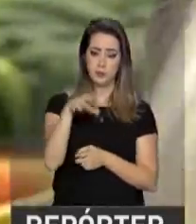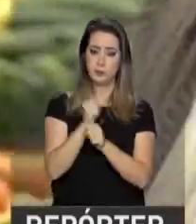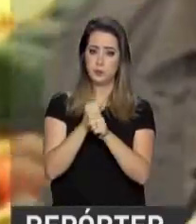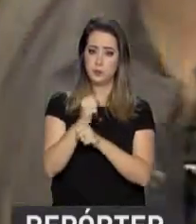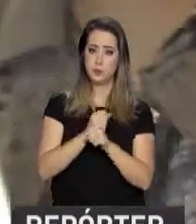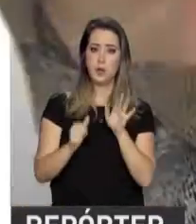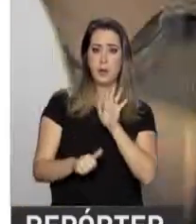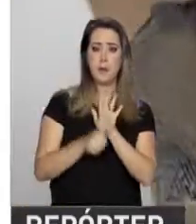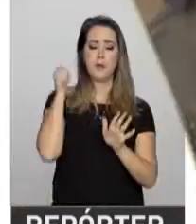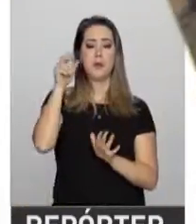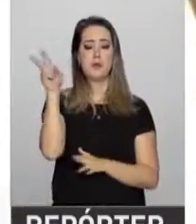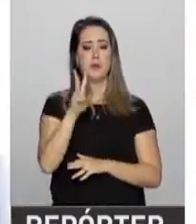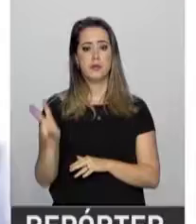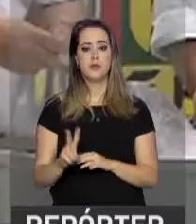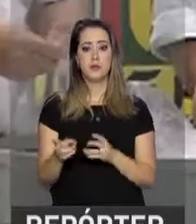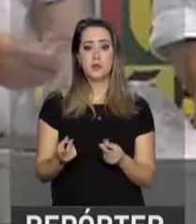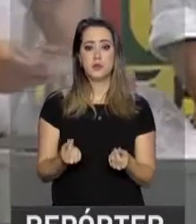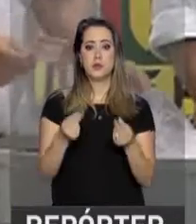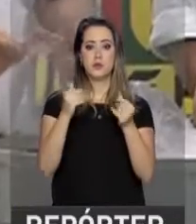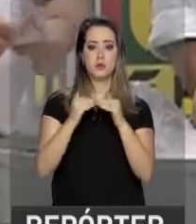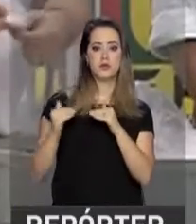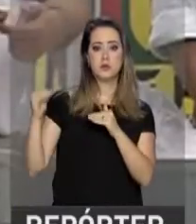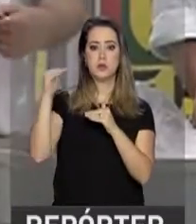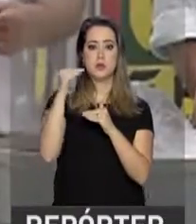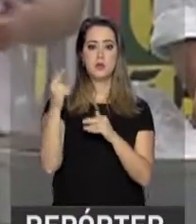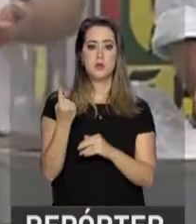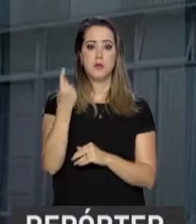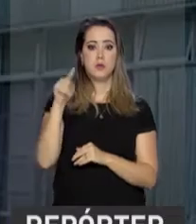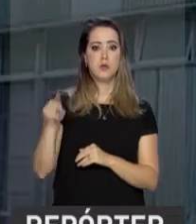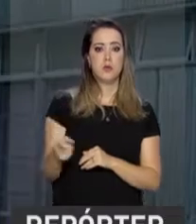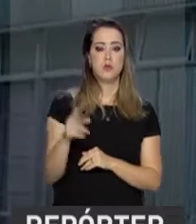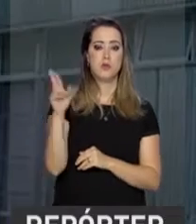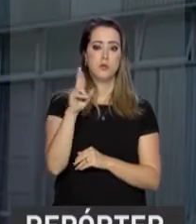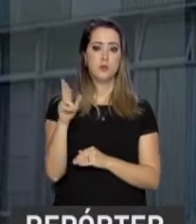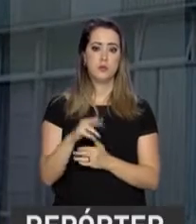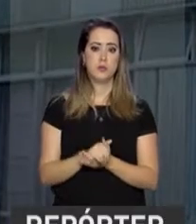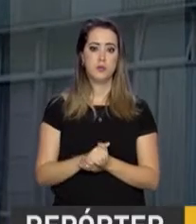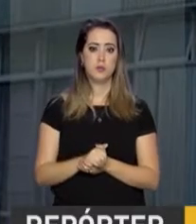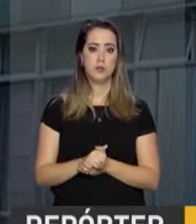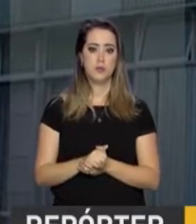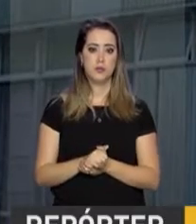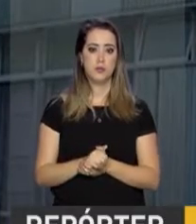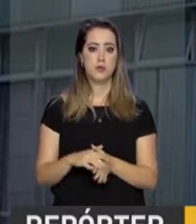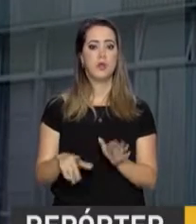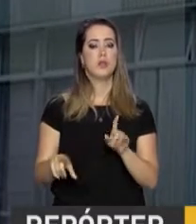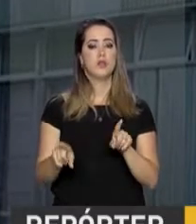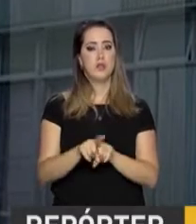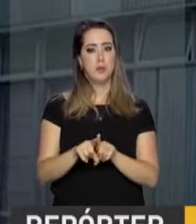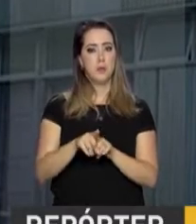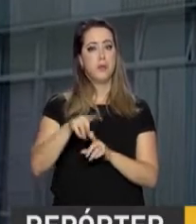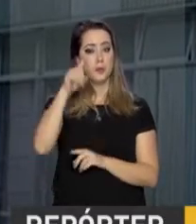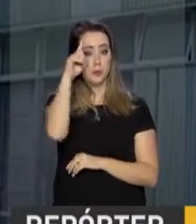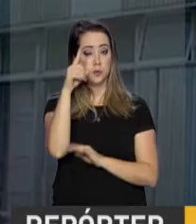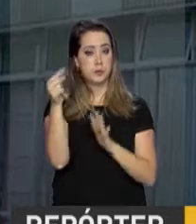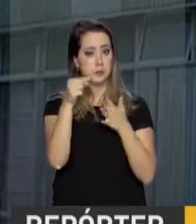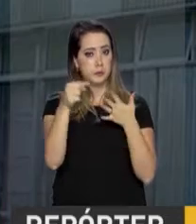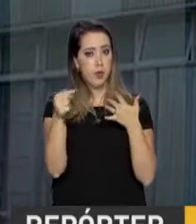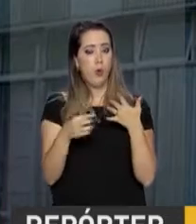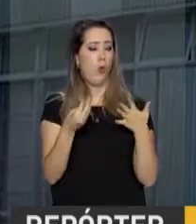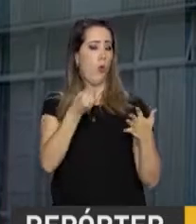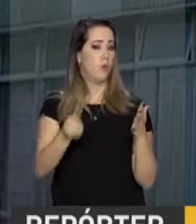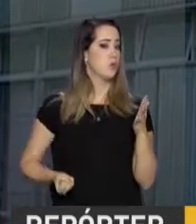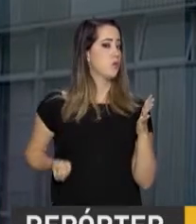é a primeira vez que o valor supera os mil reais a proposta da edel também estabelece as prioridades de